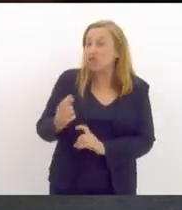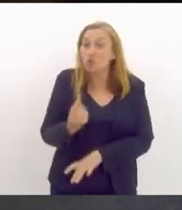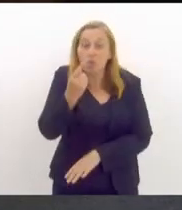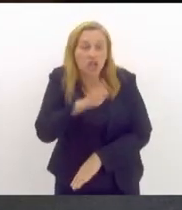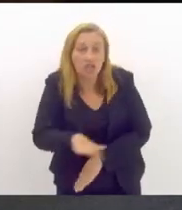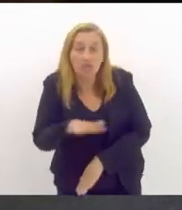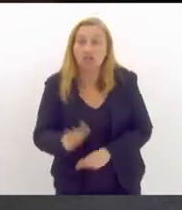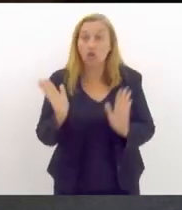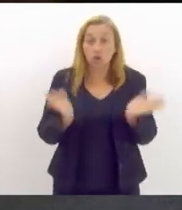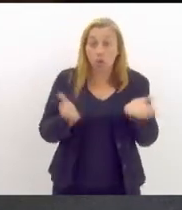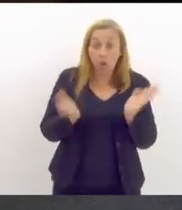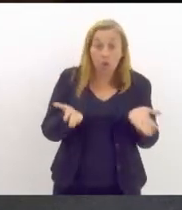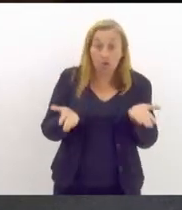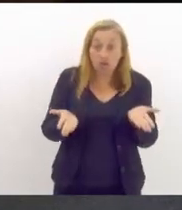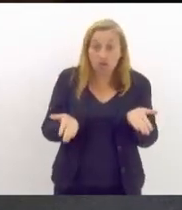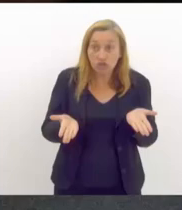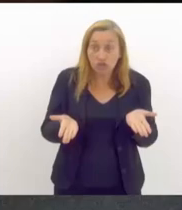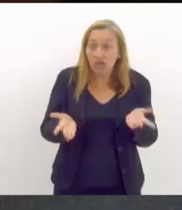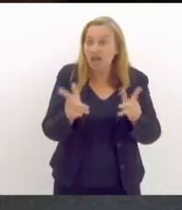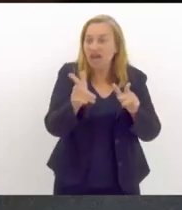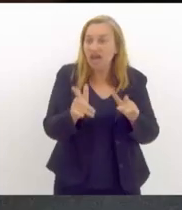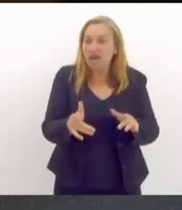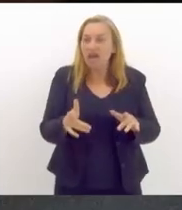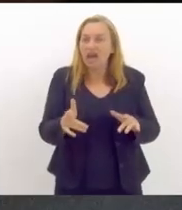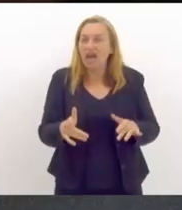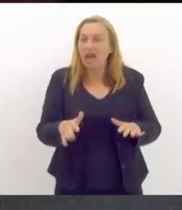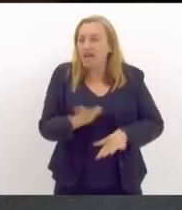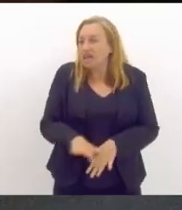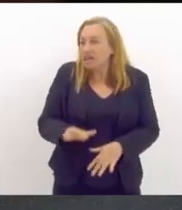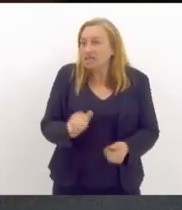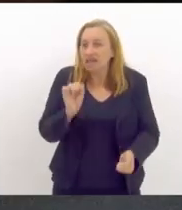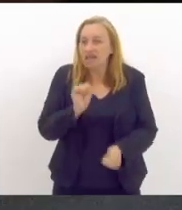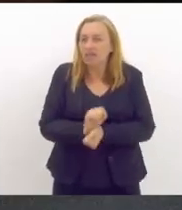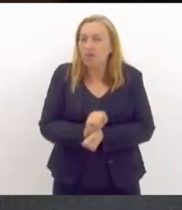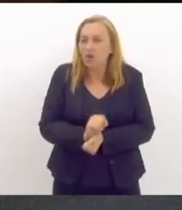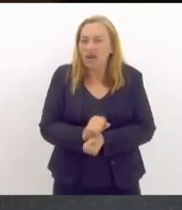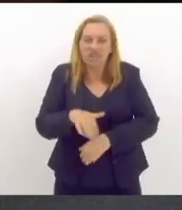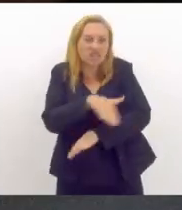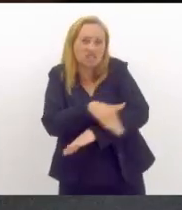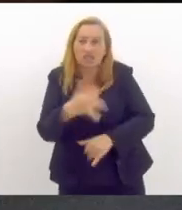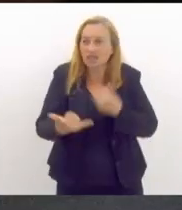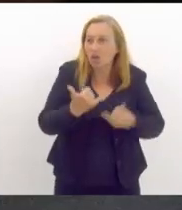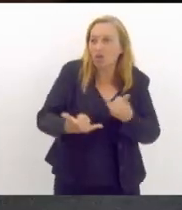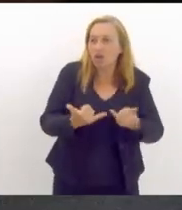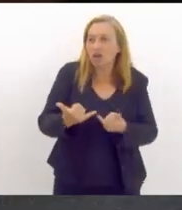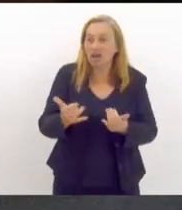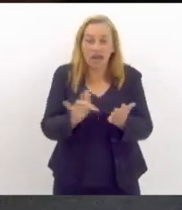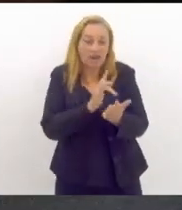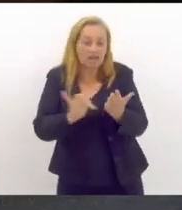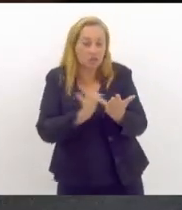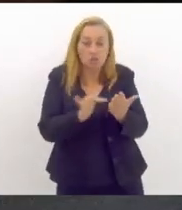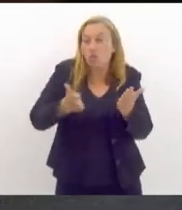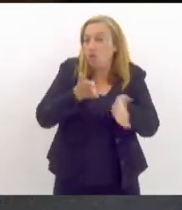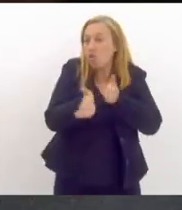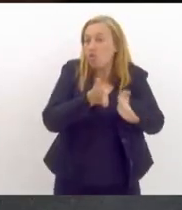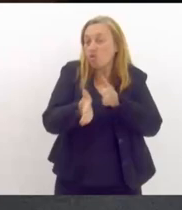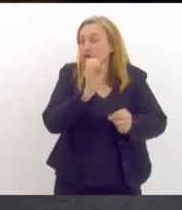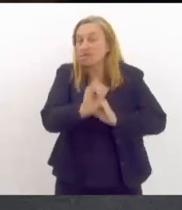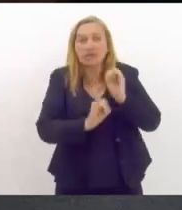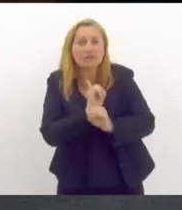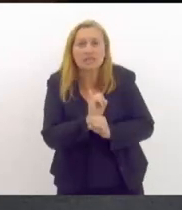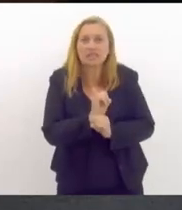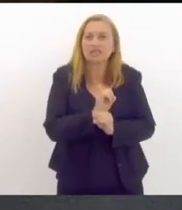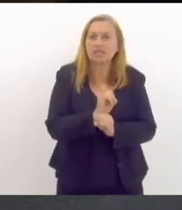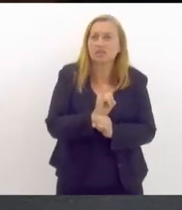criança que hoje a diversão das Crianças acabaram aquela brincadeira das ruas as crianças têm acesso fácil na internet tem acesso